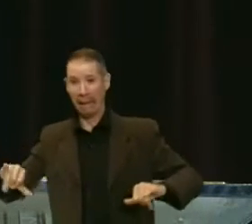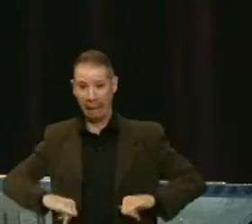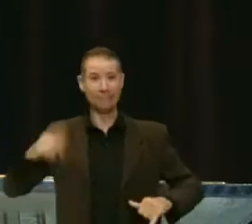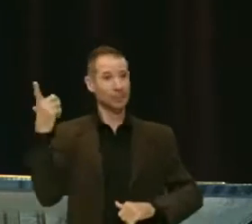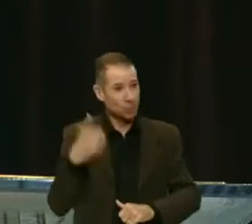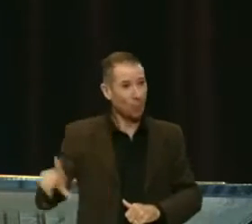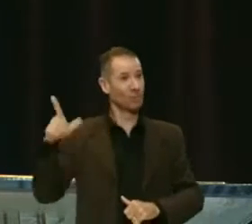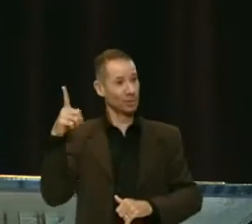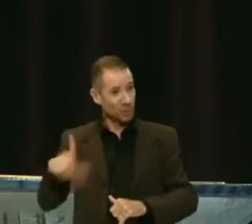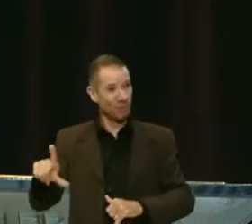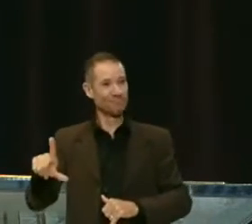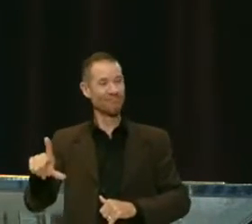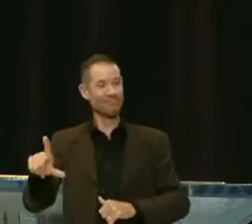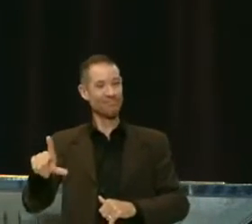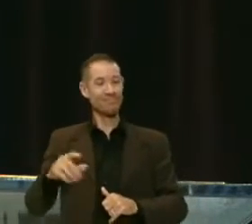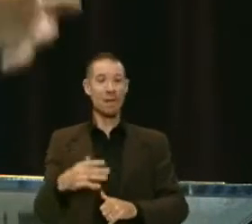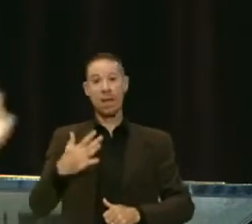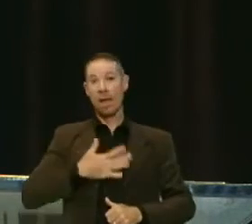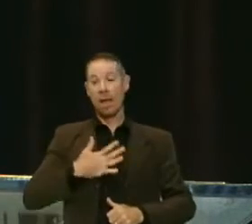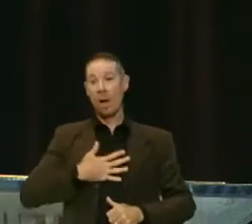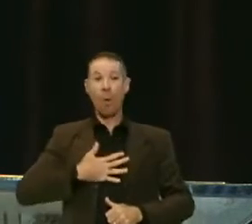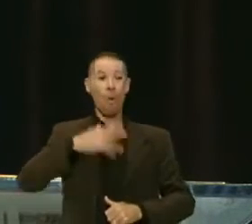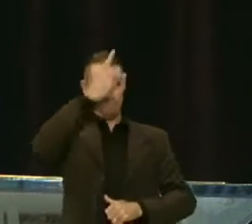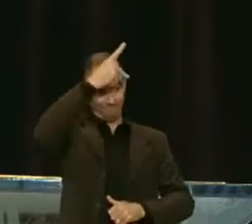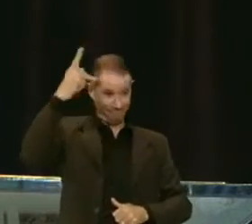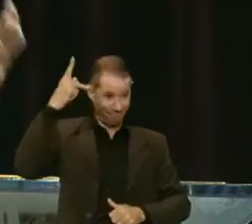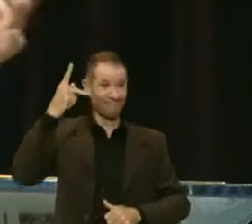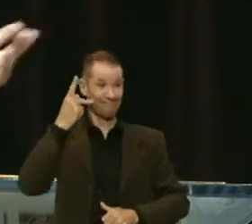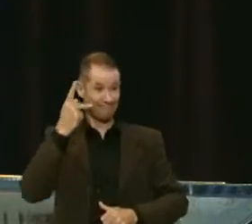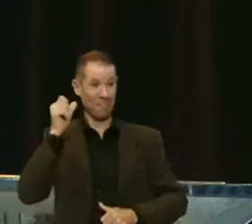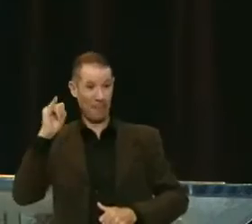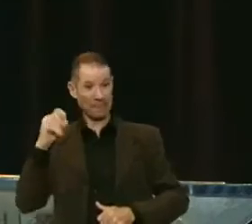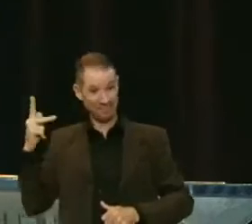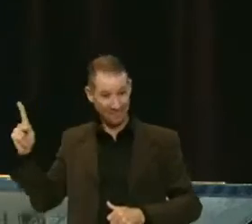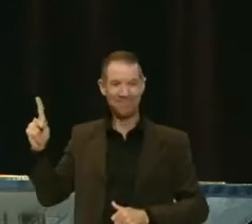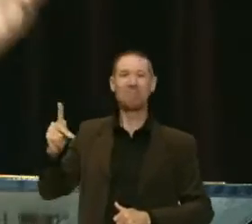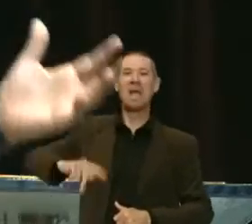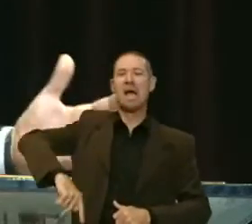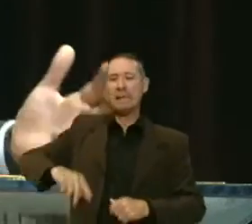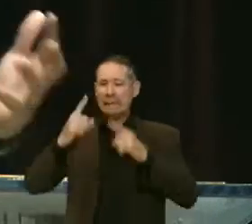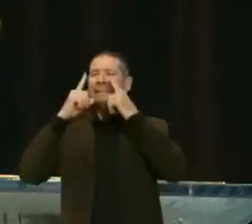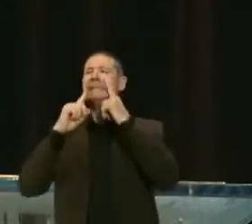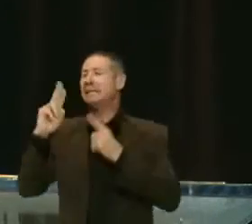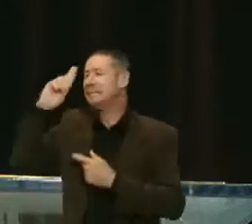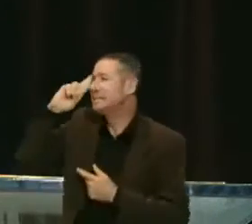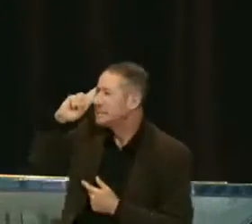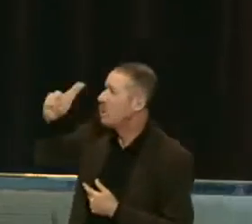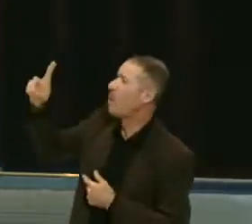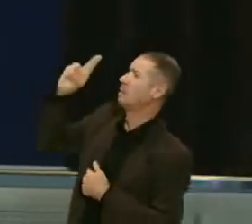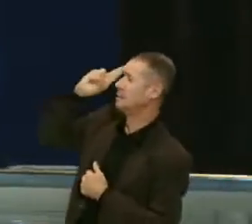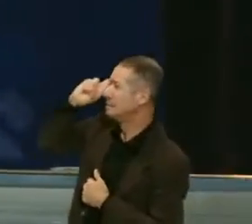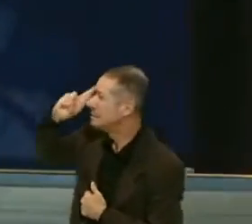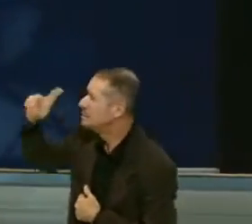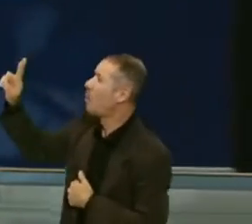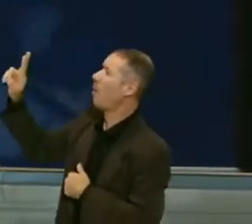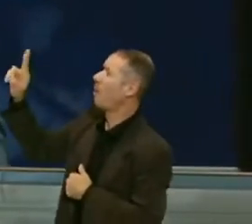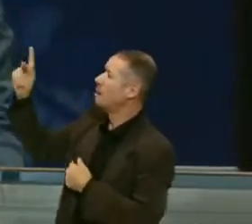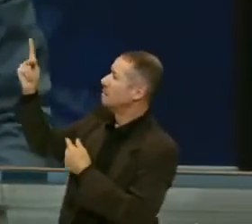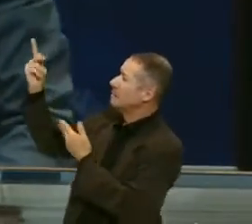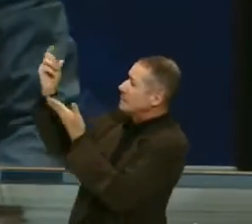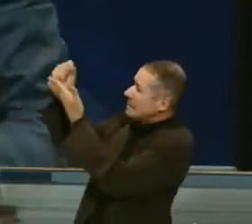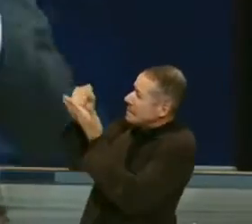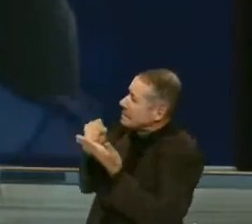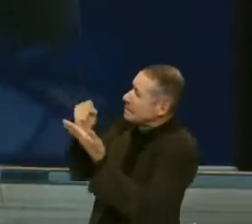E num desses lutos, o meu pai estava chorando no carro e pedindo socorro a Deus: Senhor, Senhor, me